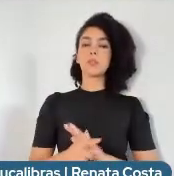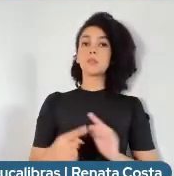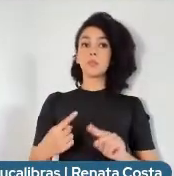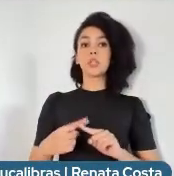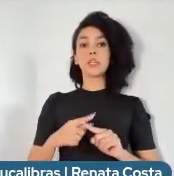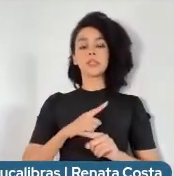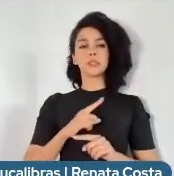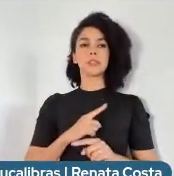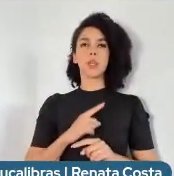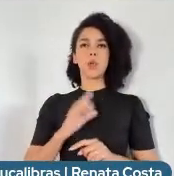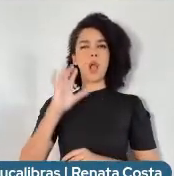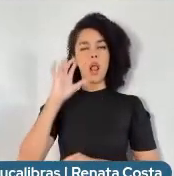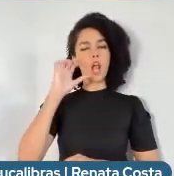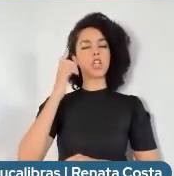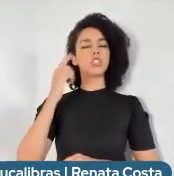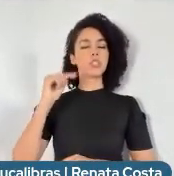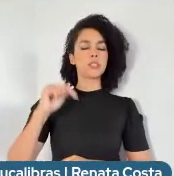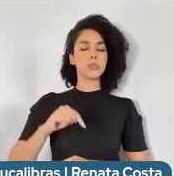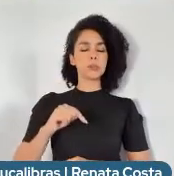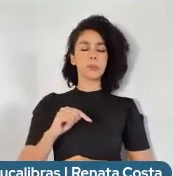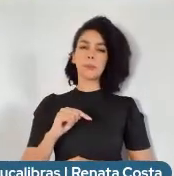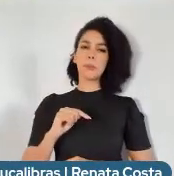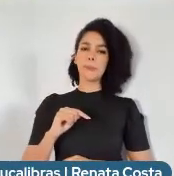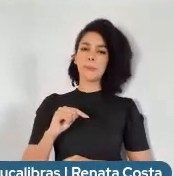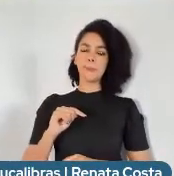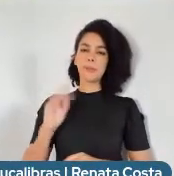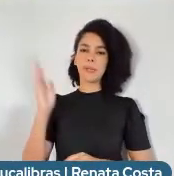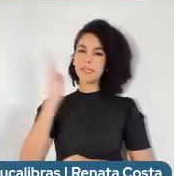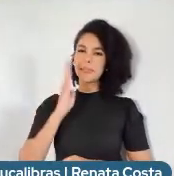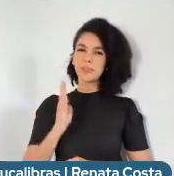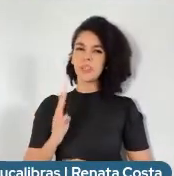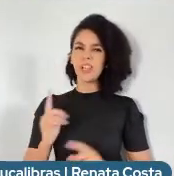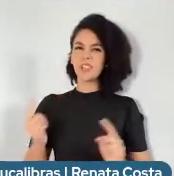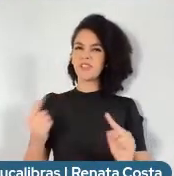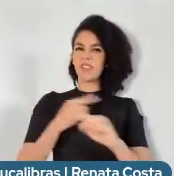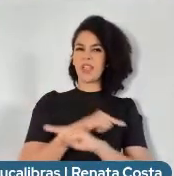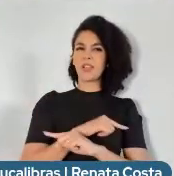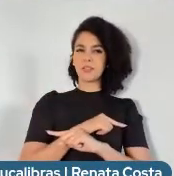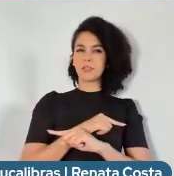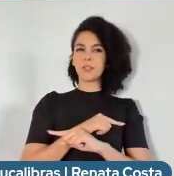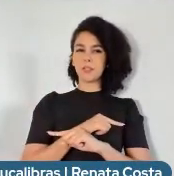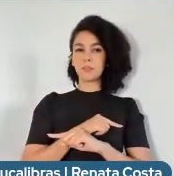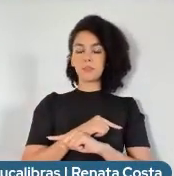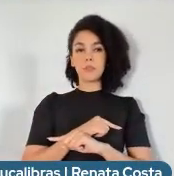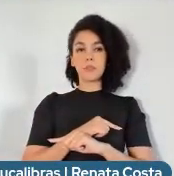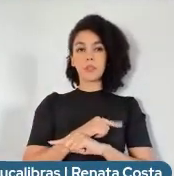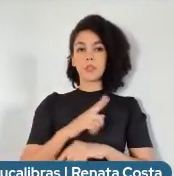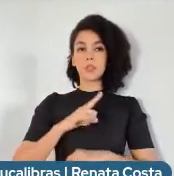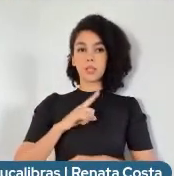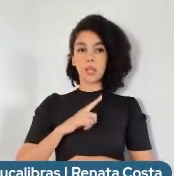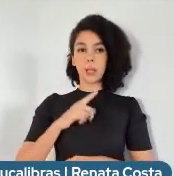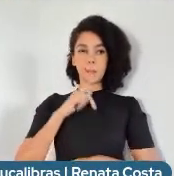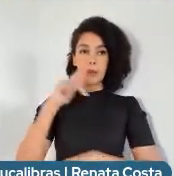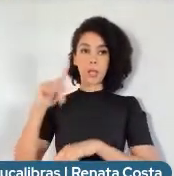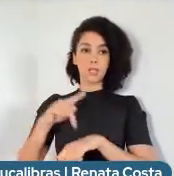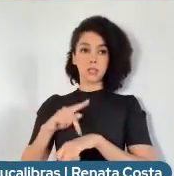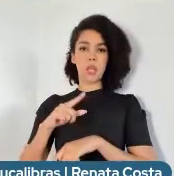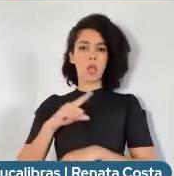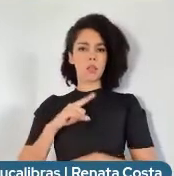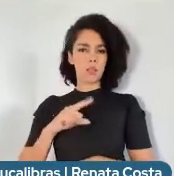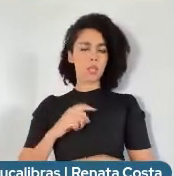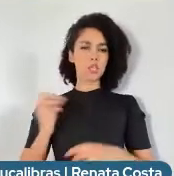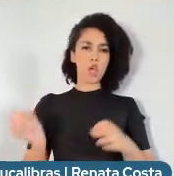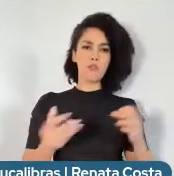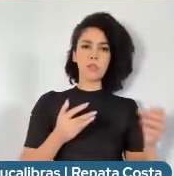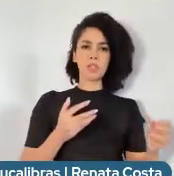no Brasil, uma lógica inversa, né, a países que têm inovação no seu